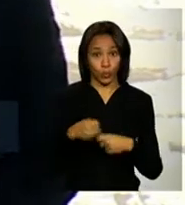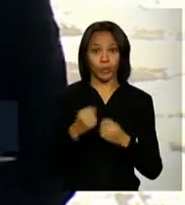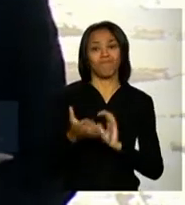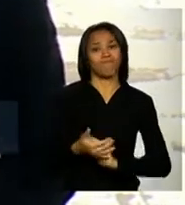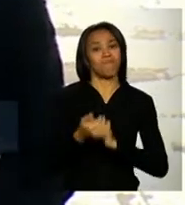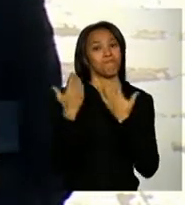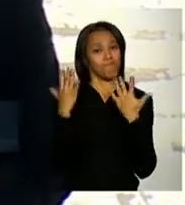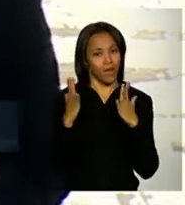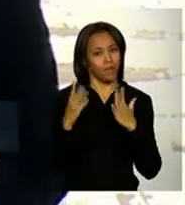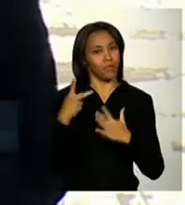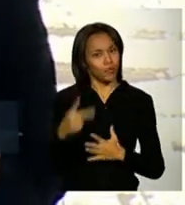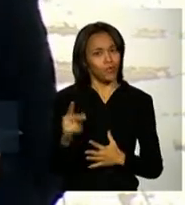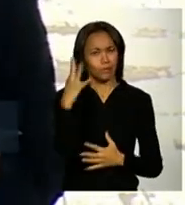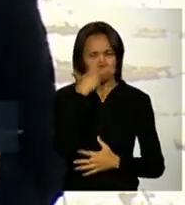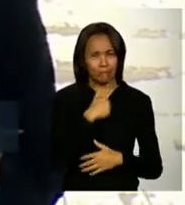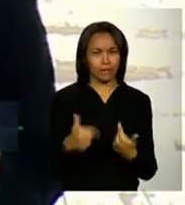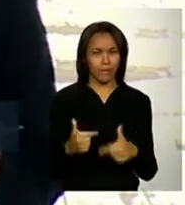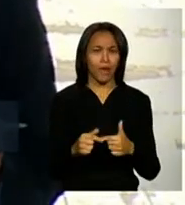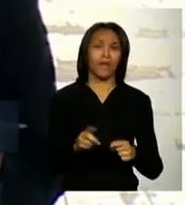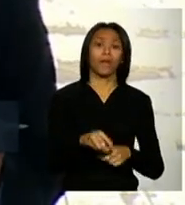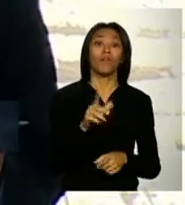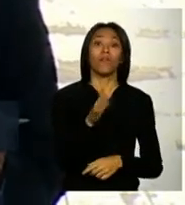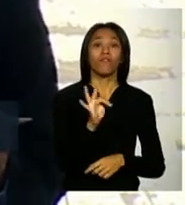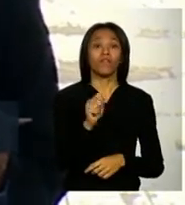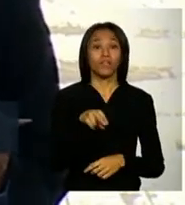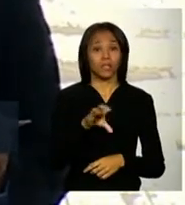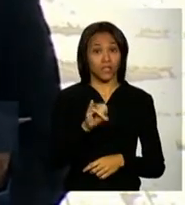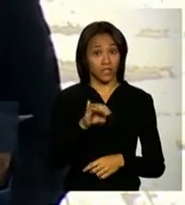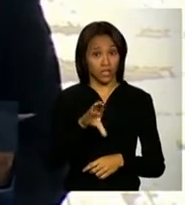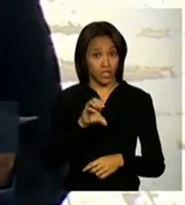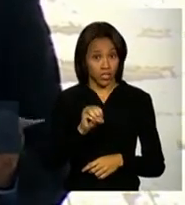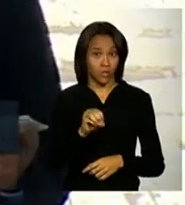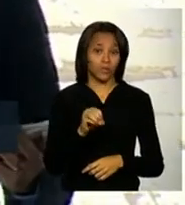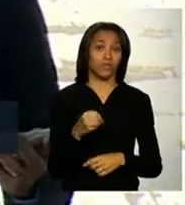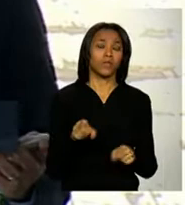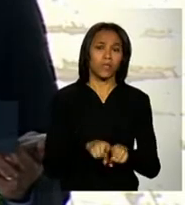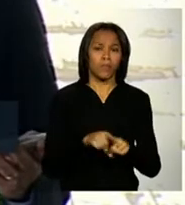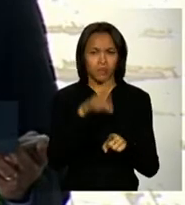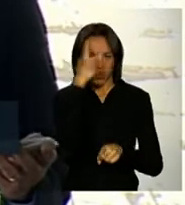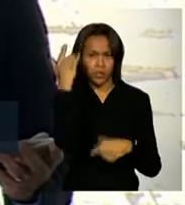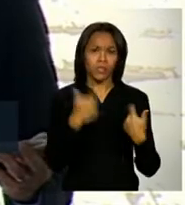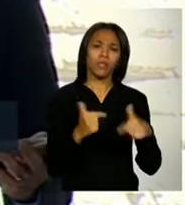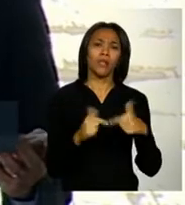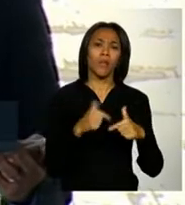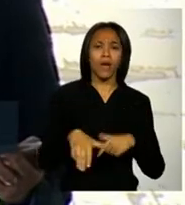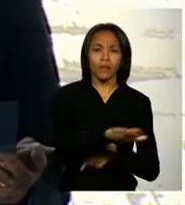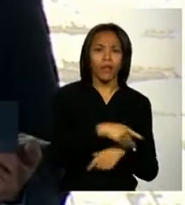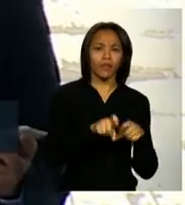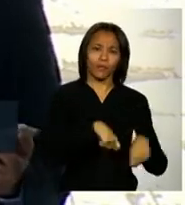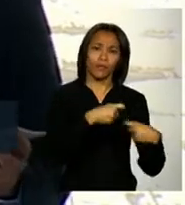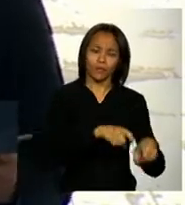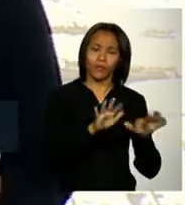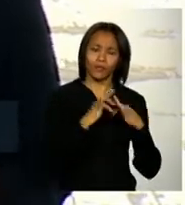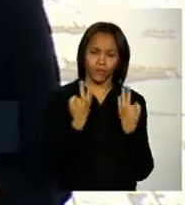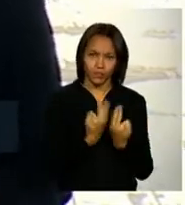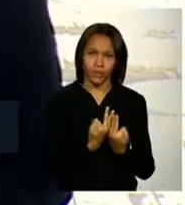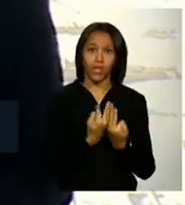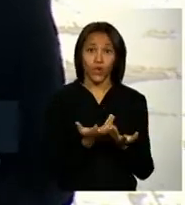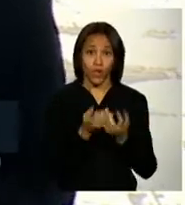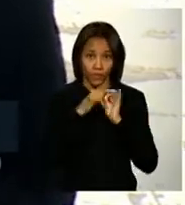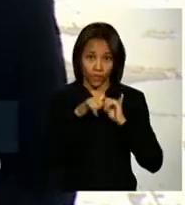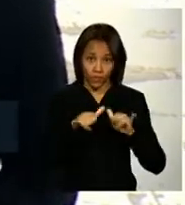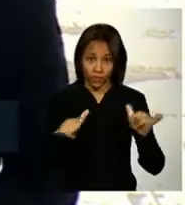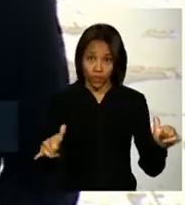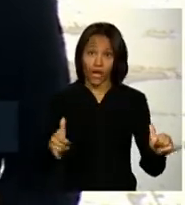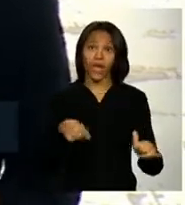pelo seu lindo trabalho Francisco Miguel de Lucena os trabalhadores trabalhadores na agricultura familiar Quero Dizer para